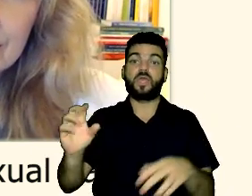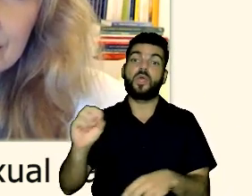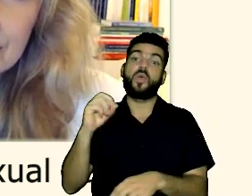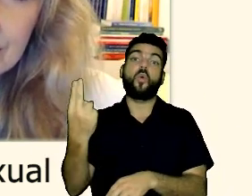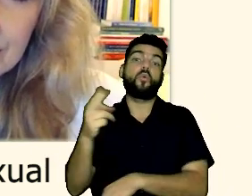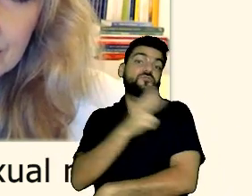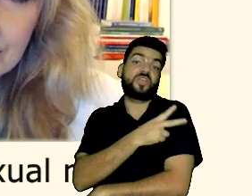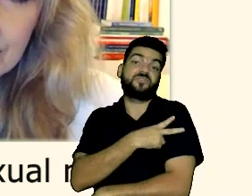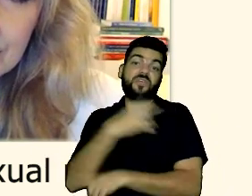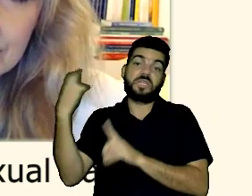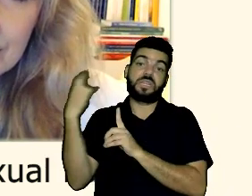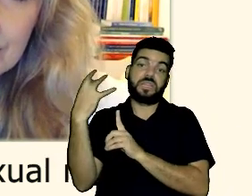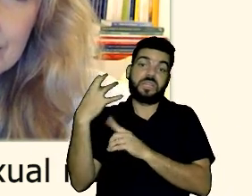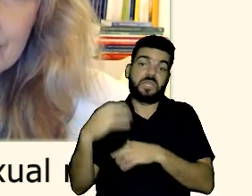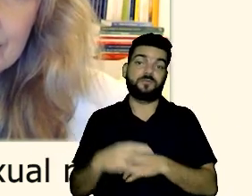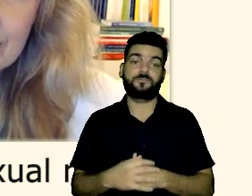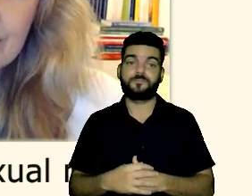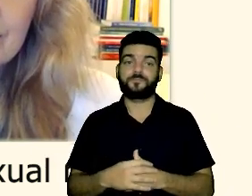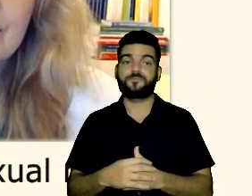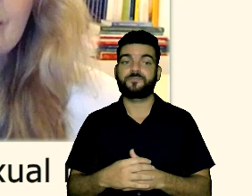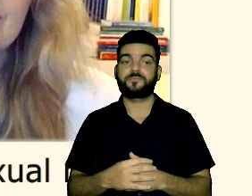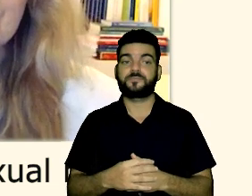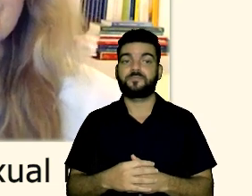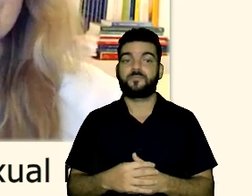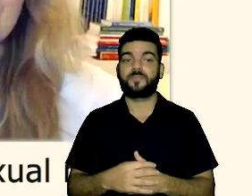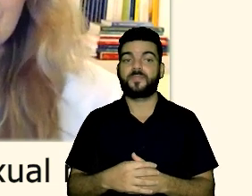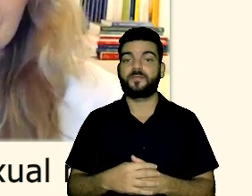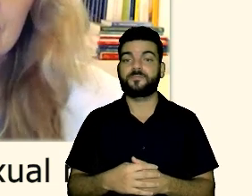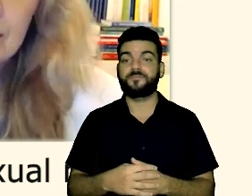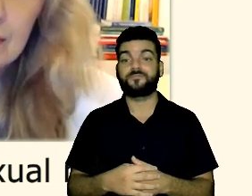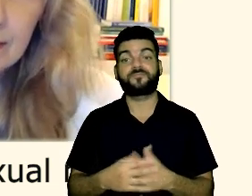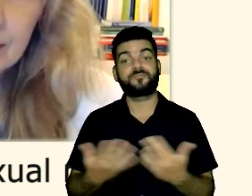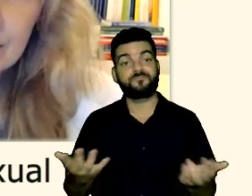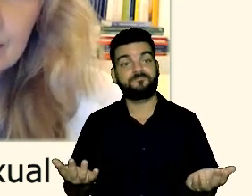nada para o dia de amanhã, ou que o chefe vai pensar, enfim.